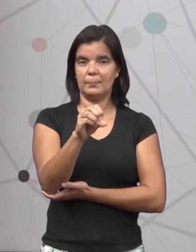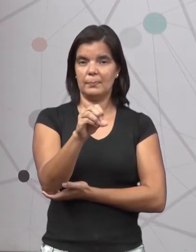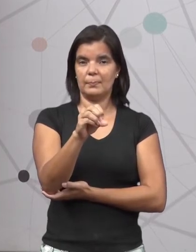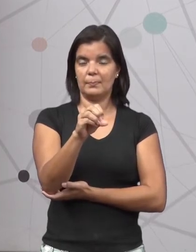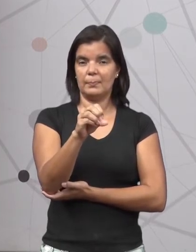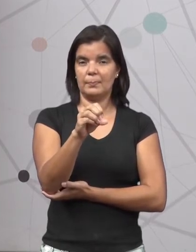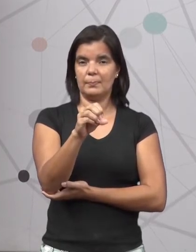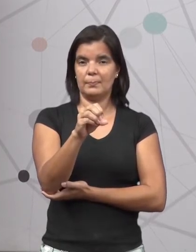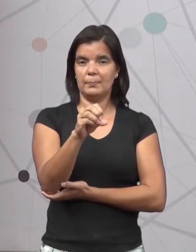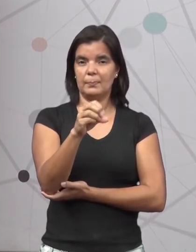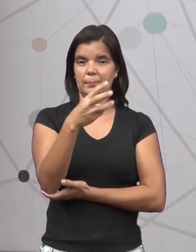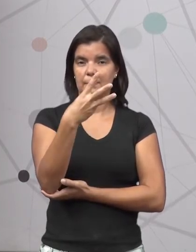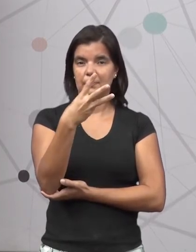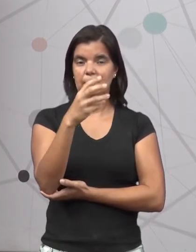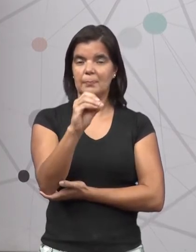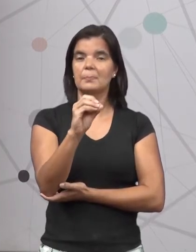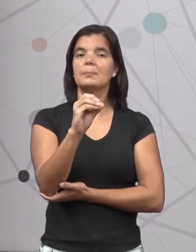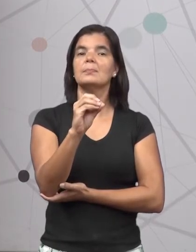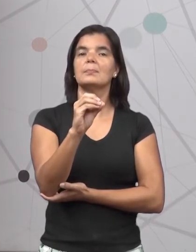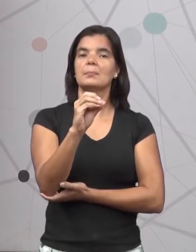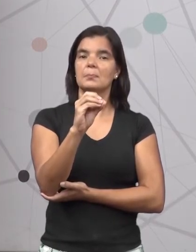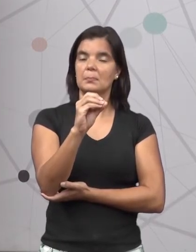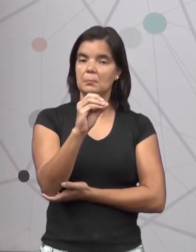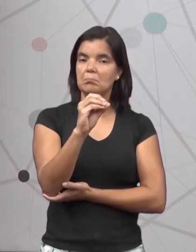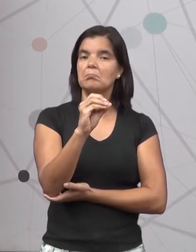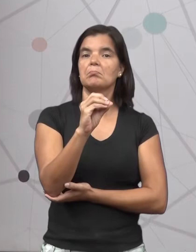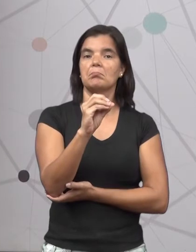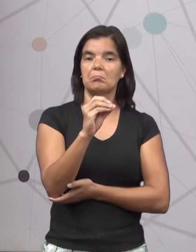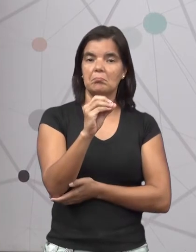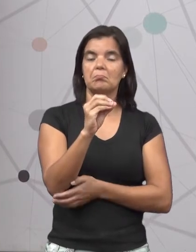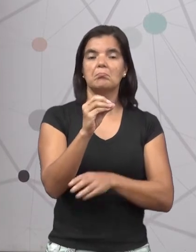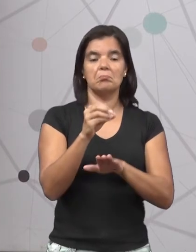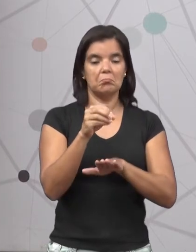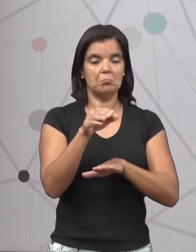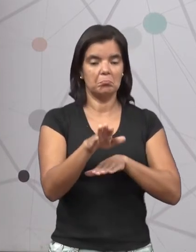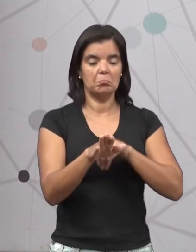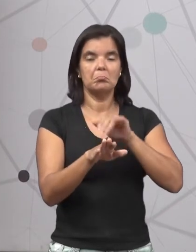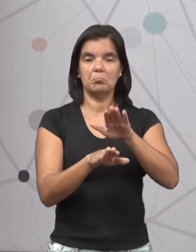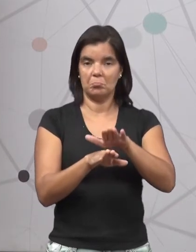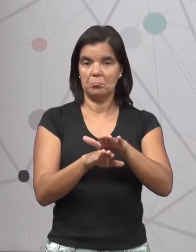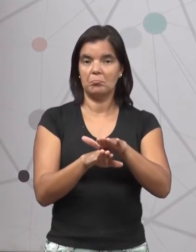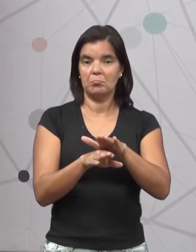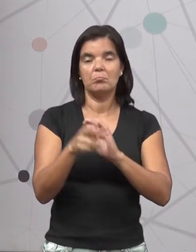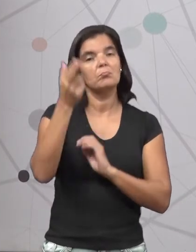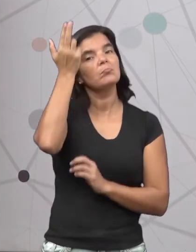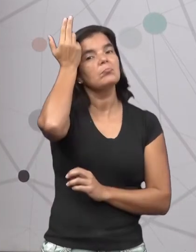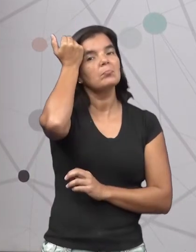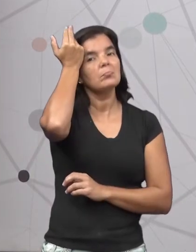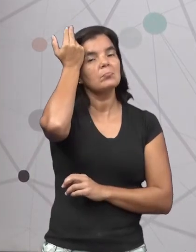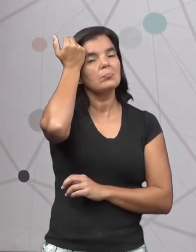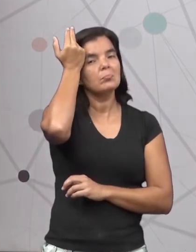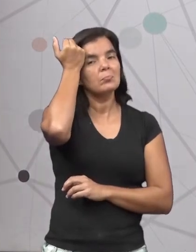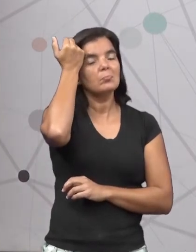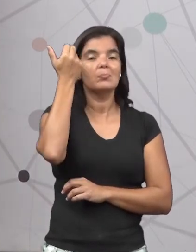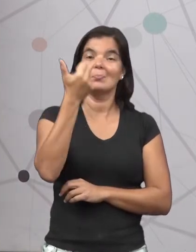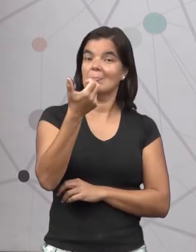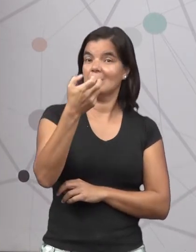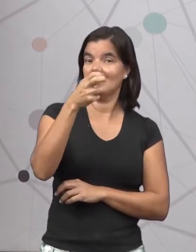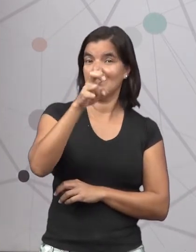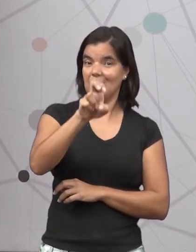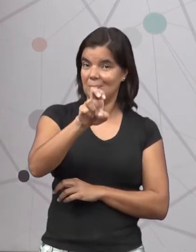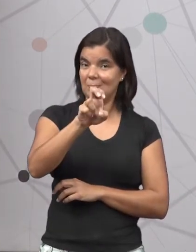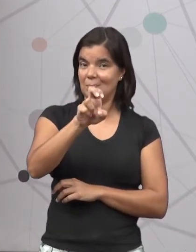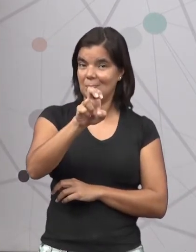29, 30 passos de ida. A lebre deu